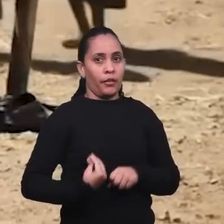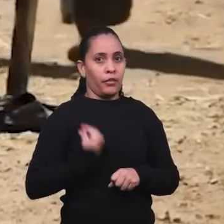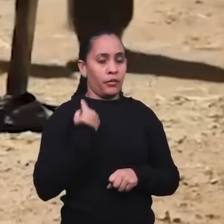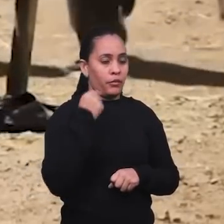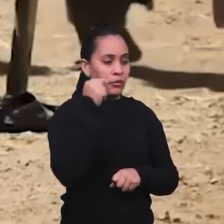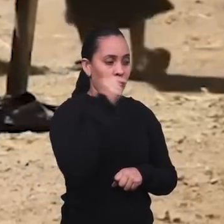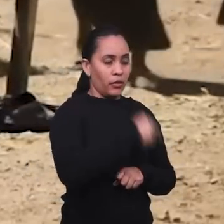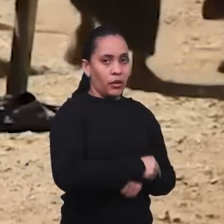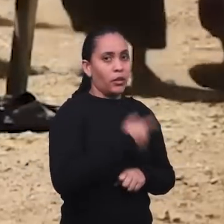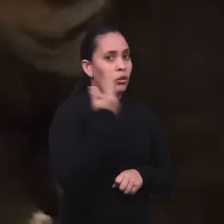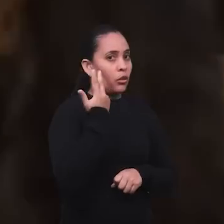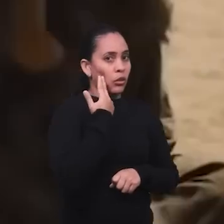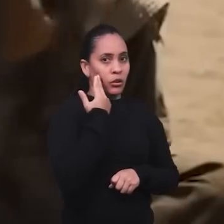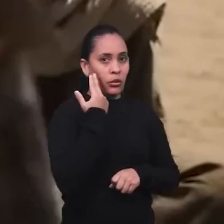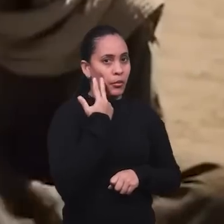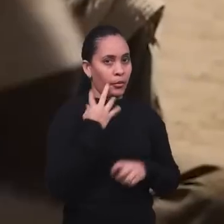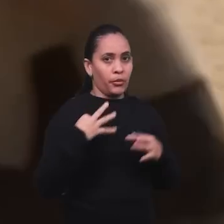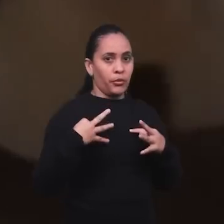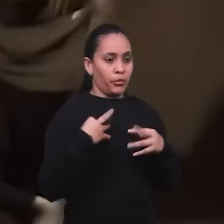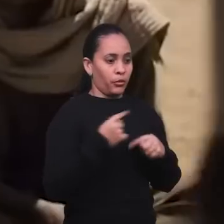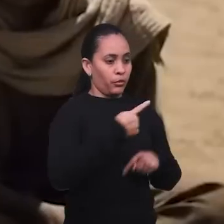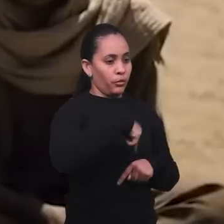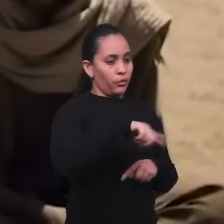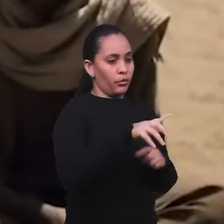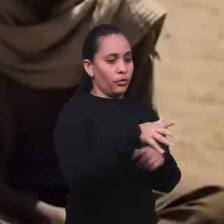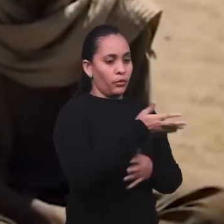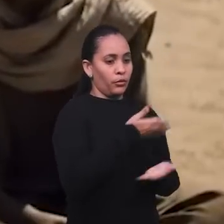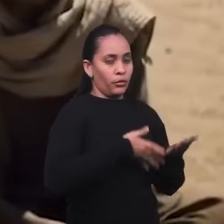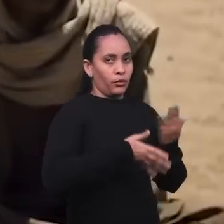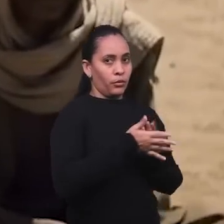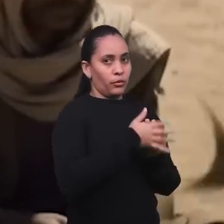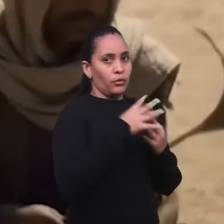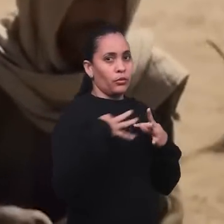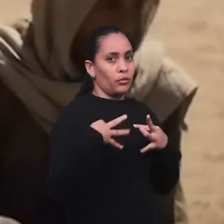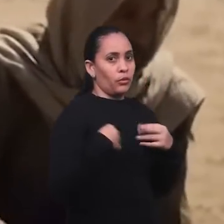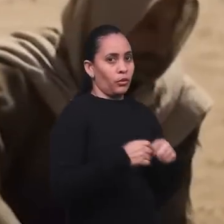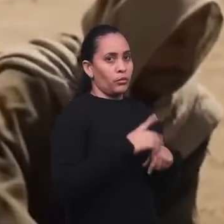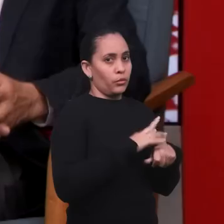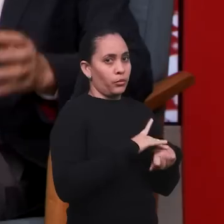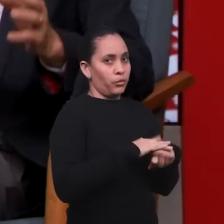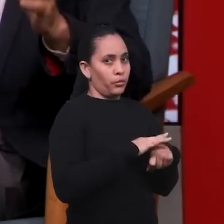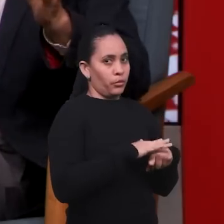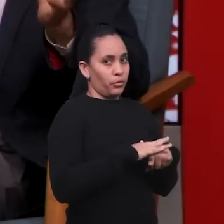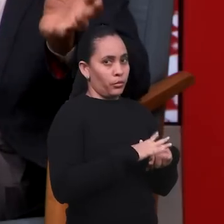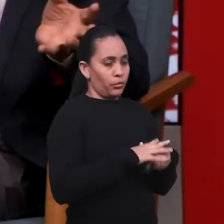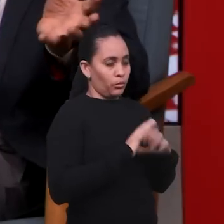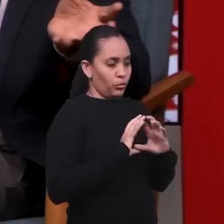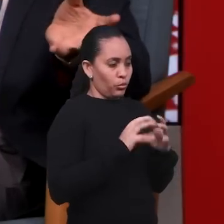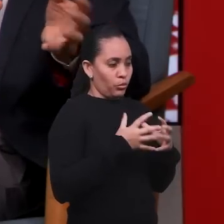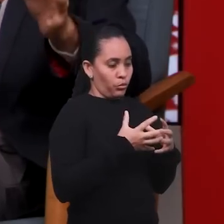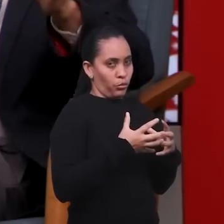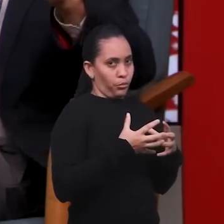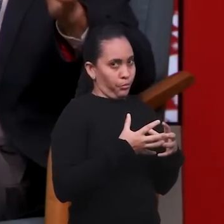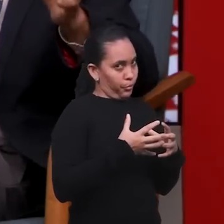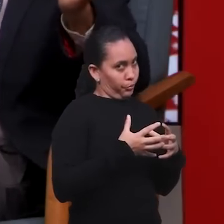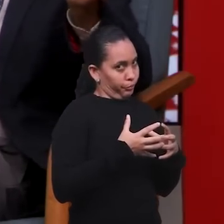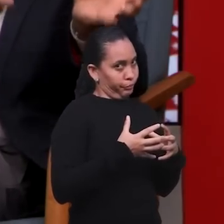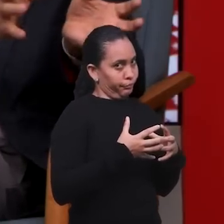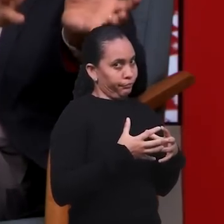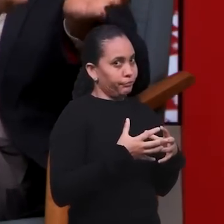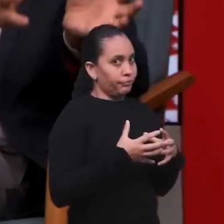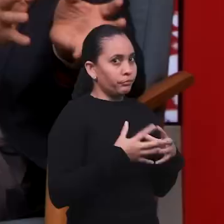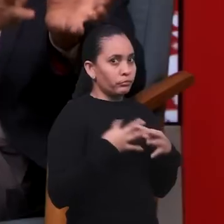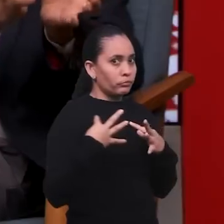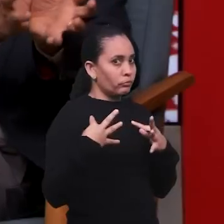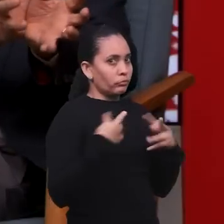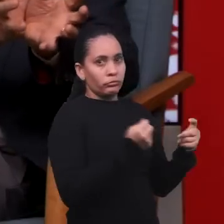normalmente, viviam numa comunidade de doentes. Era uma comunidade de leprosos,